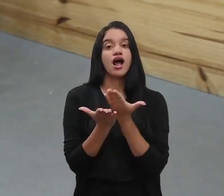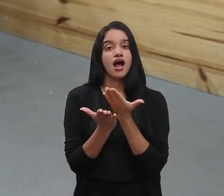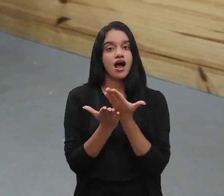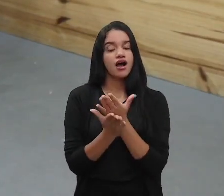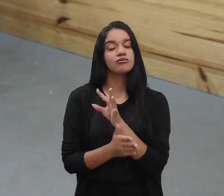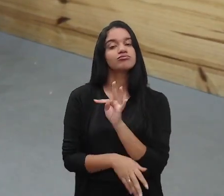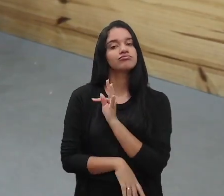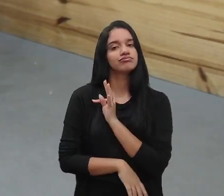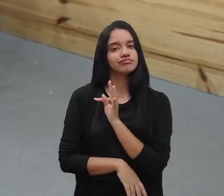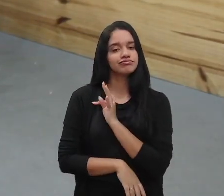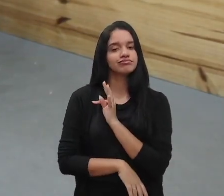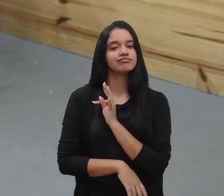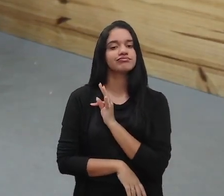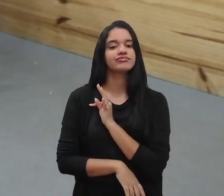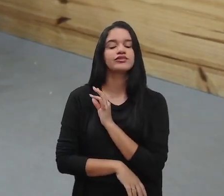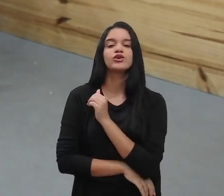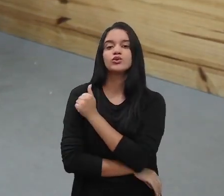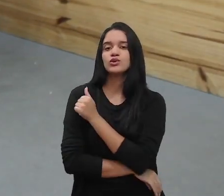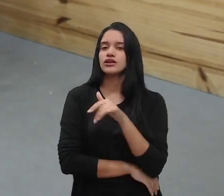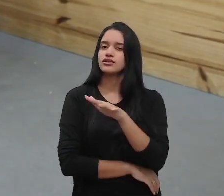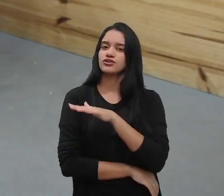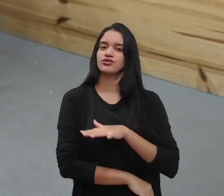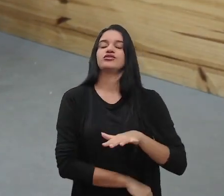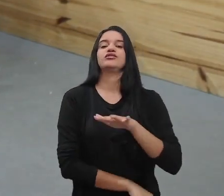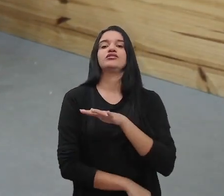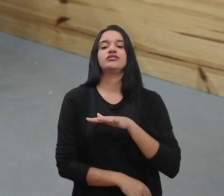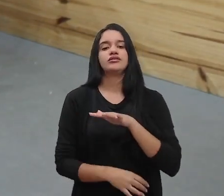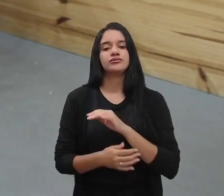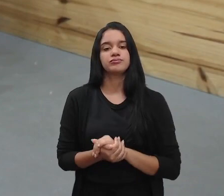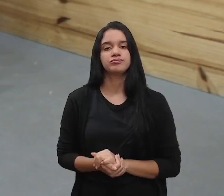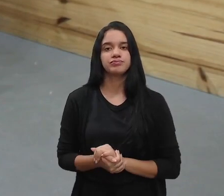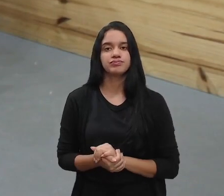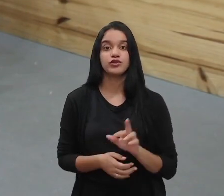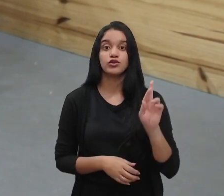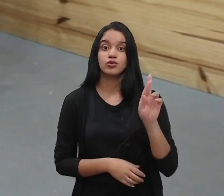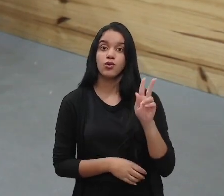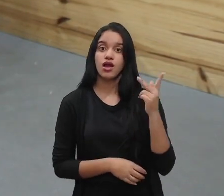os estudantes, né, em geral, do RH.